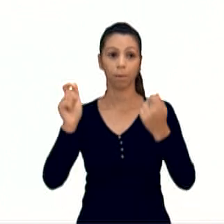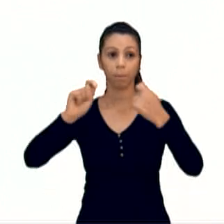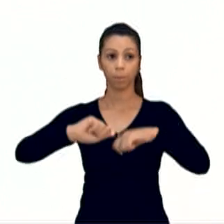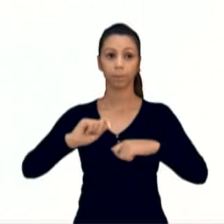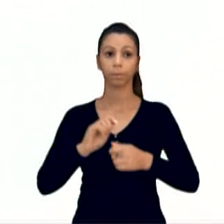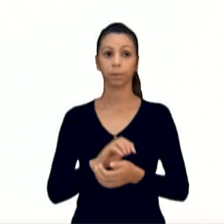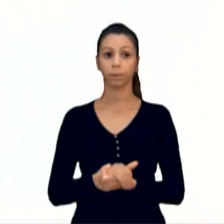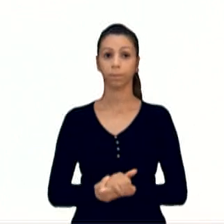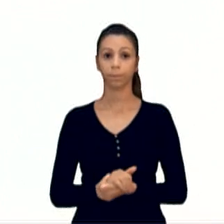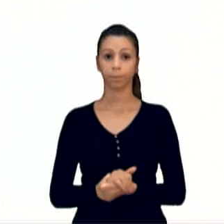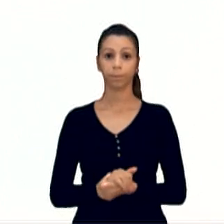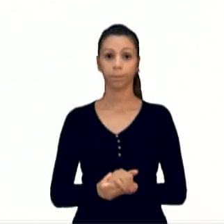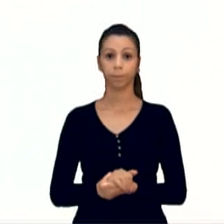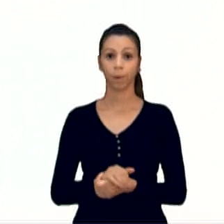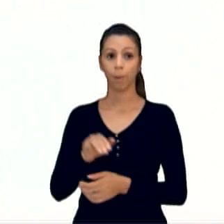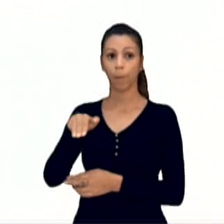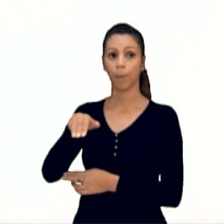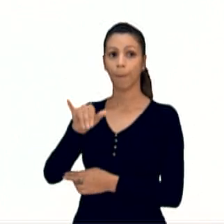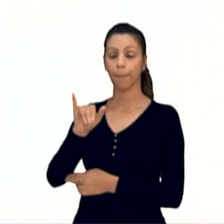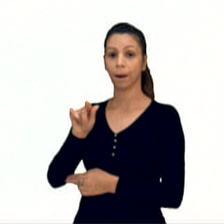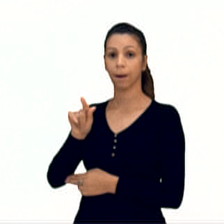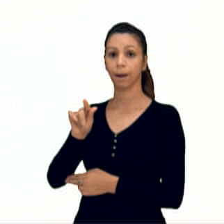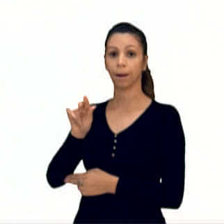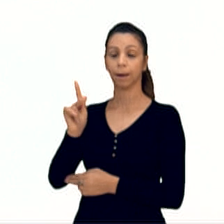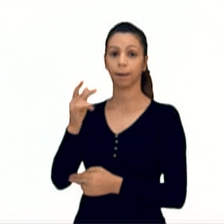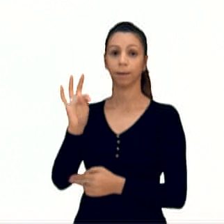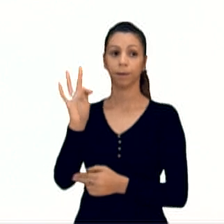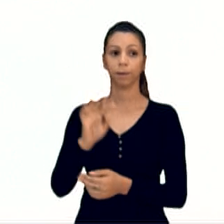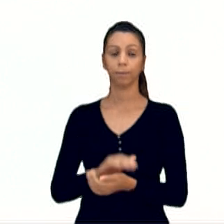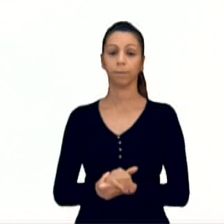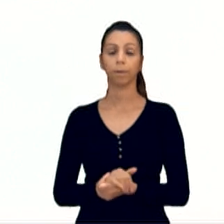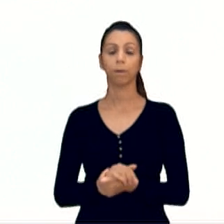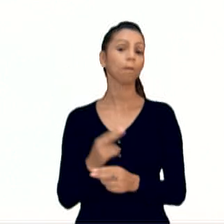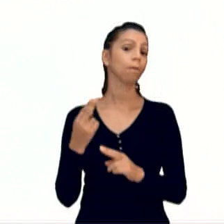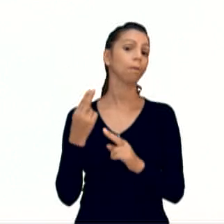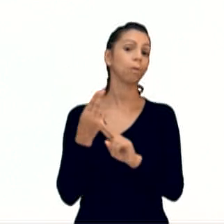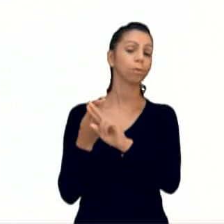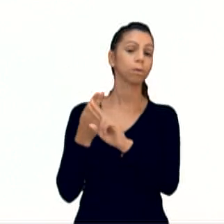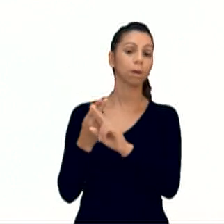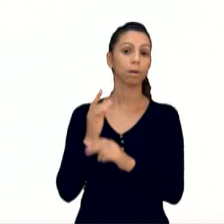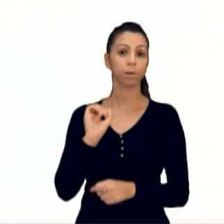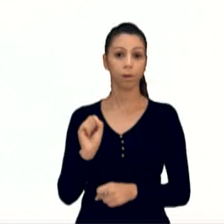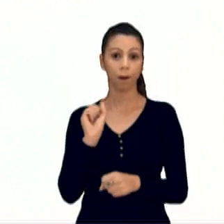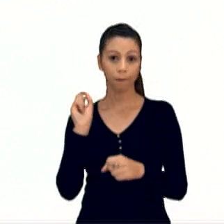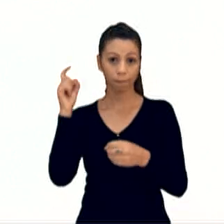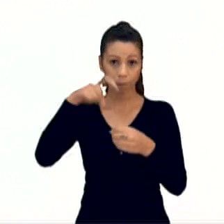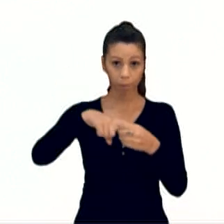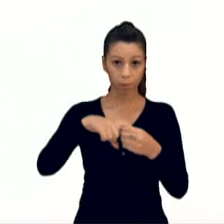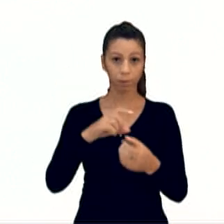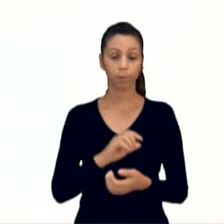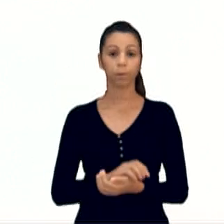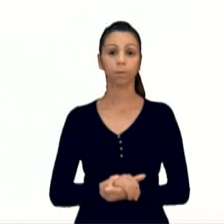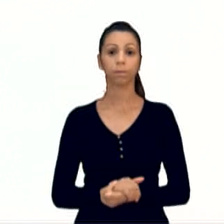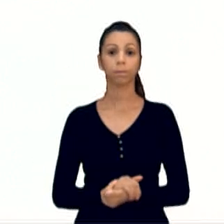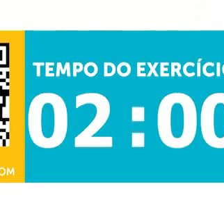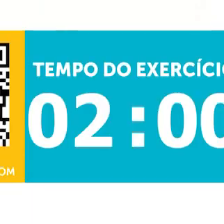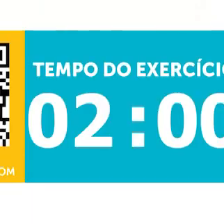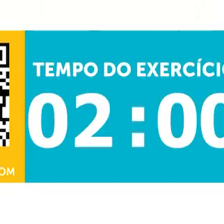possibilidade, né? Então, nós vamos usar o que para o article? Whose or that? Já voltamos.